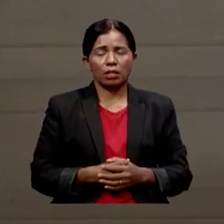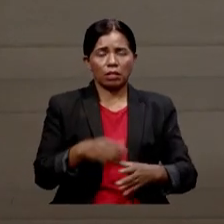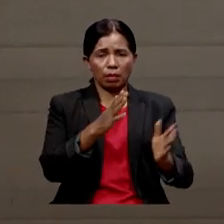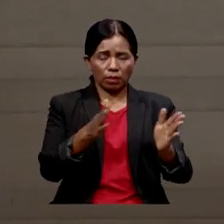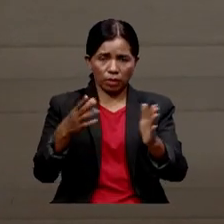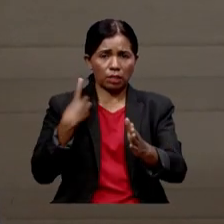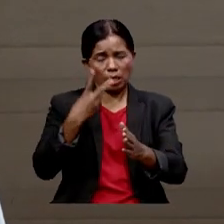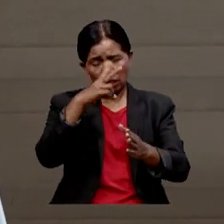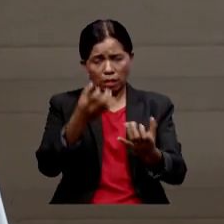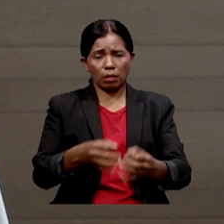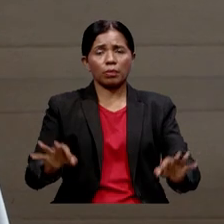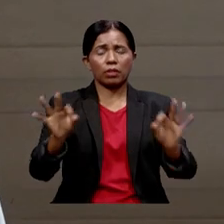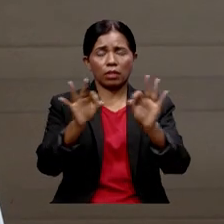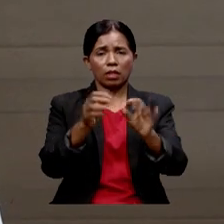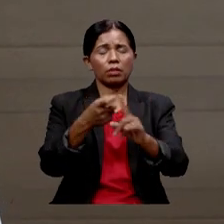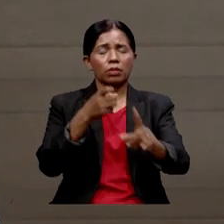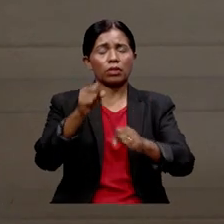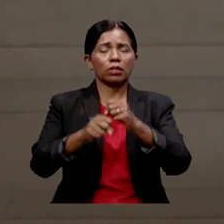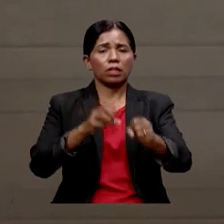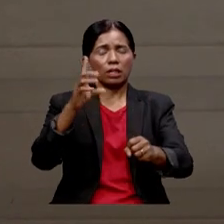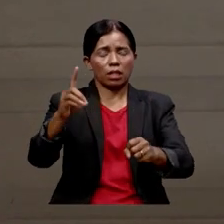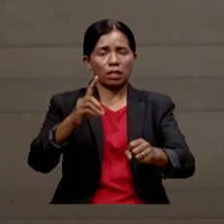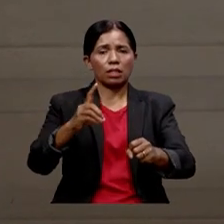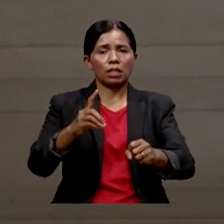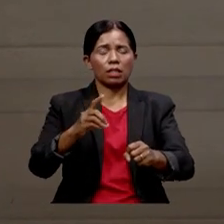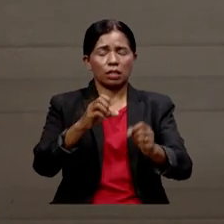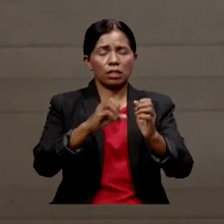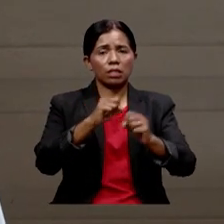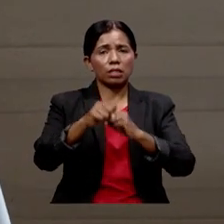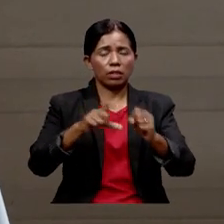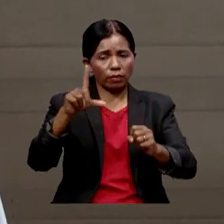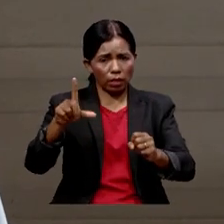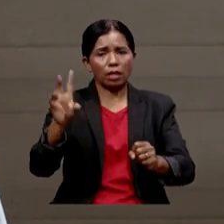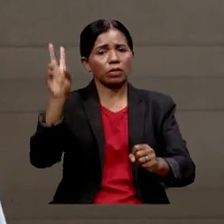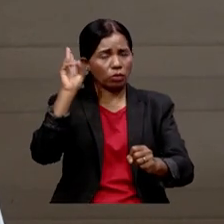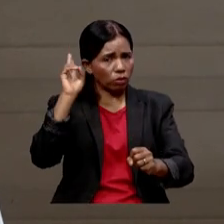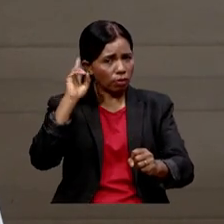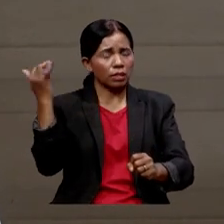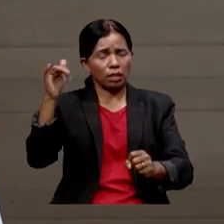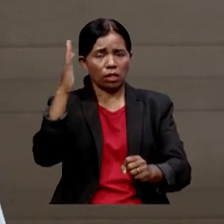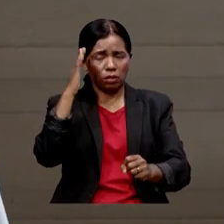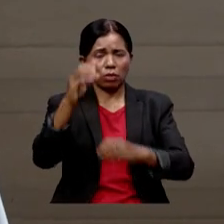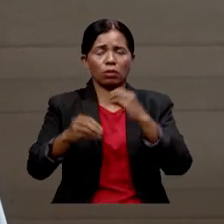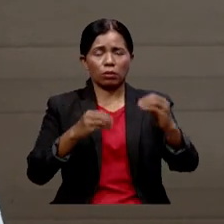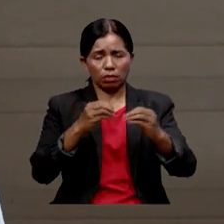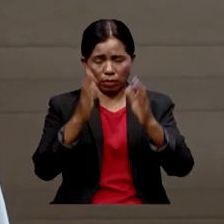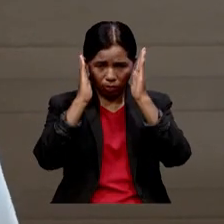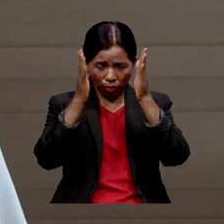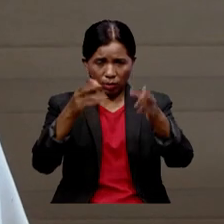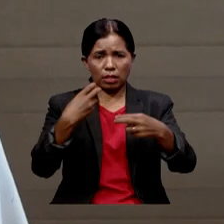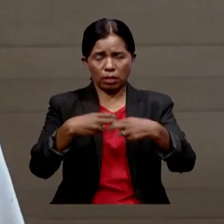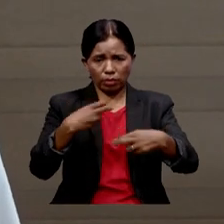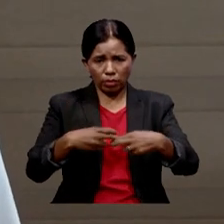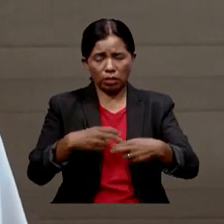itaremos importância os itania sociedade civil para tu ronamos sirni Hanoi, liliu maca vai aspecto dificuldades